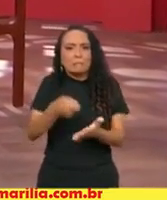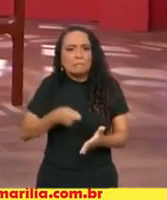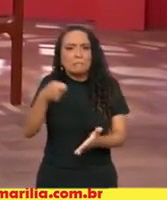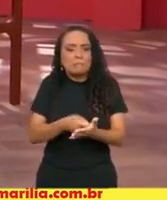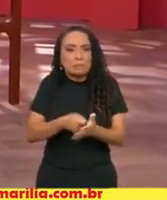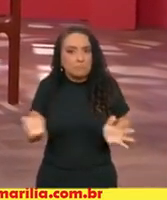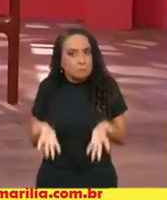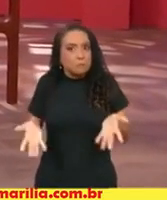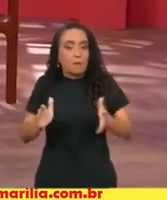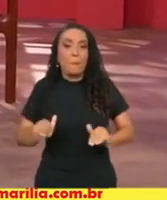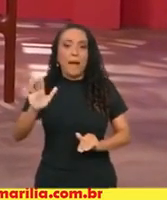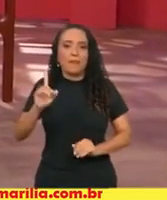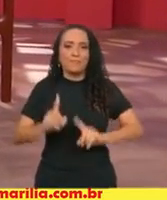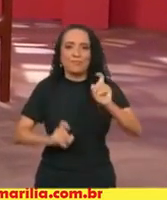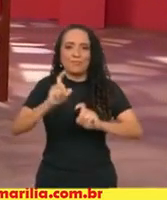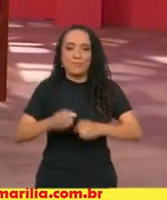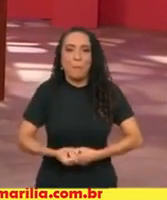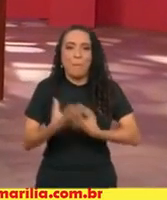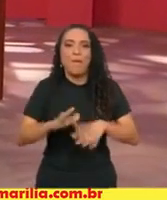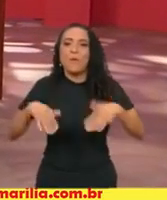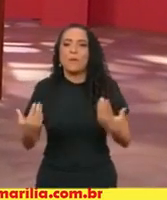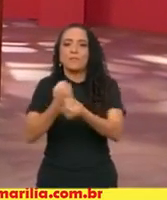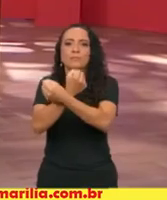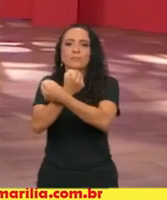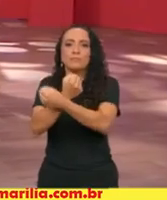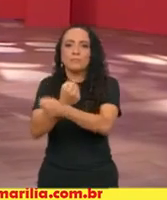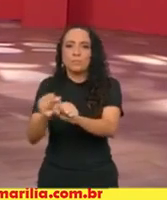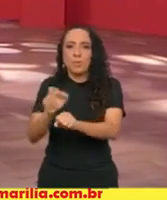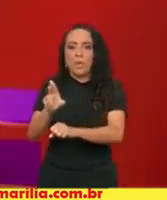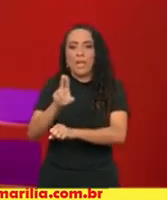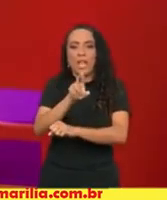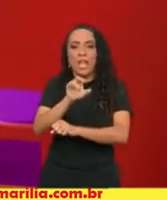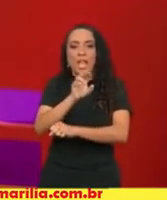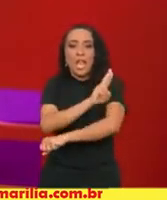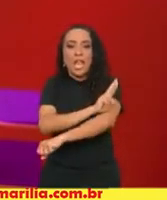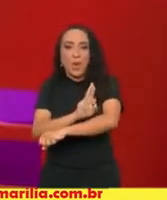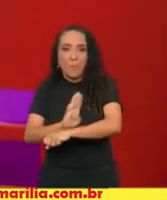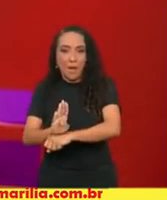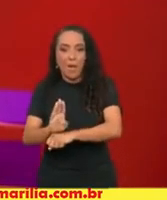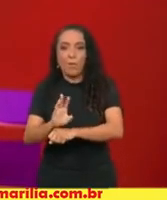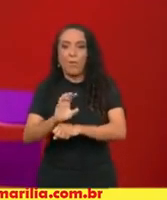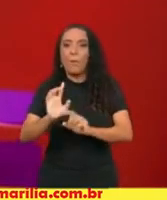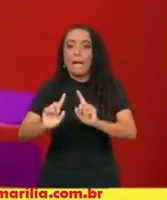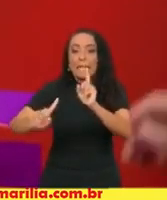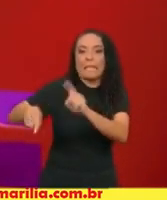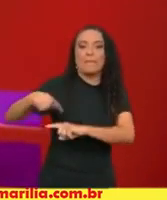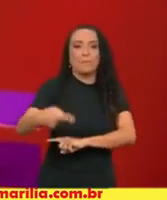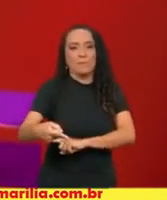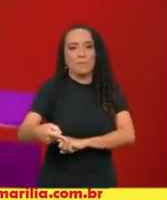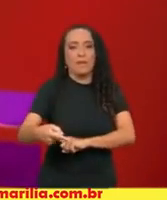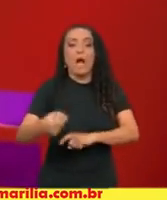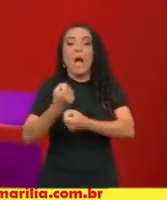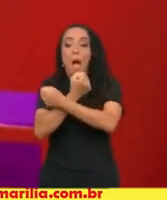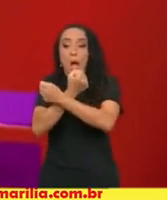os ânimos. Isso se expressou muito bem quando da abolição. Já não era Rio Branco, é claro, já tinha falecido, mas nos reformismos subsequentes. A